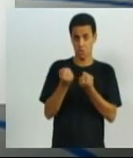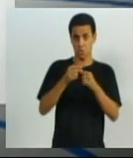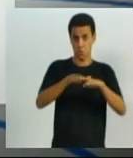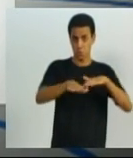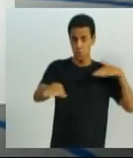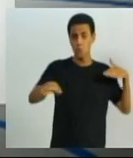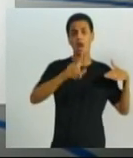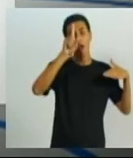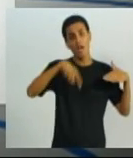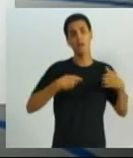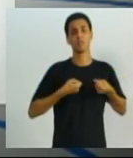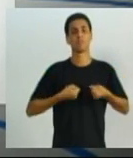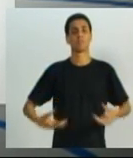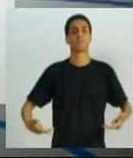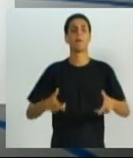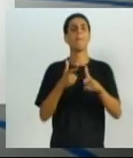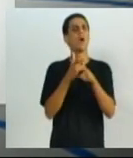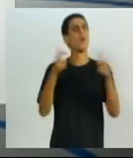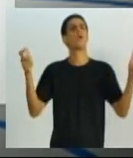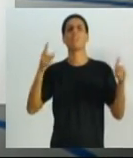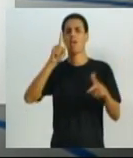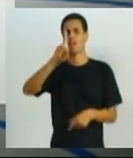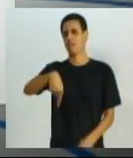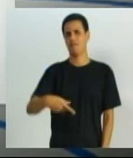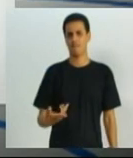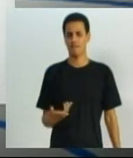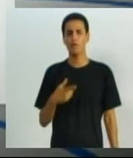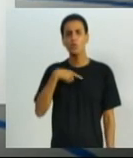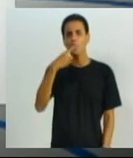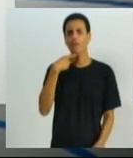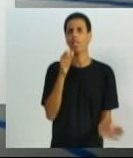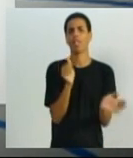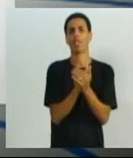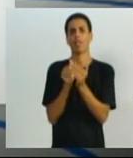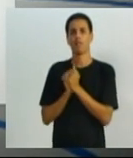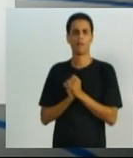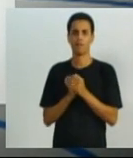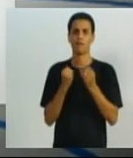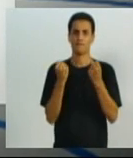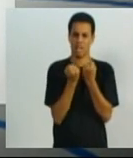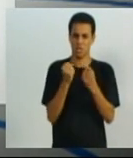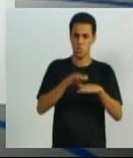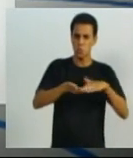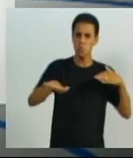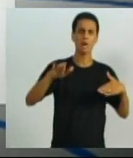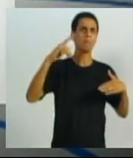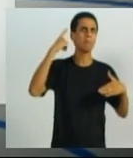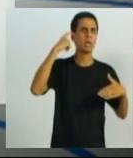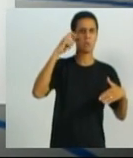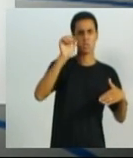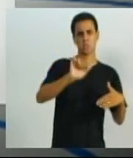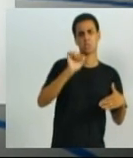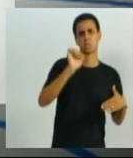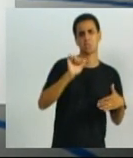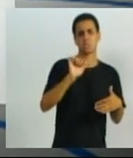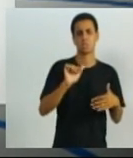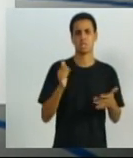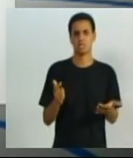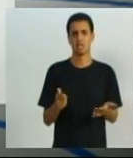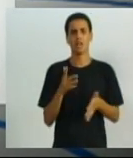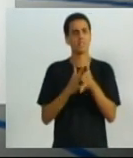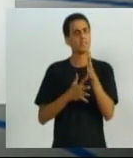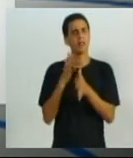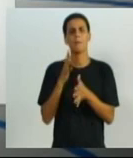campanha. A grande maioria é. E não adianta esconder isto. A carreata faz barulho, certo? A carreata